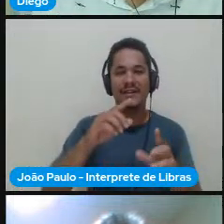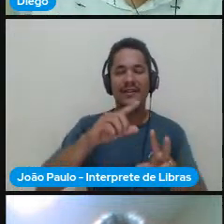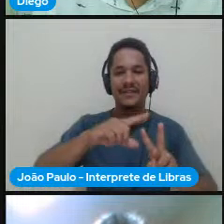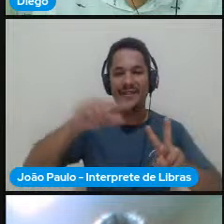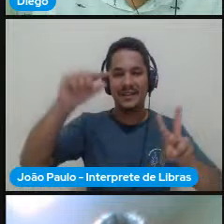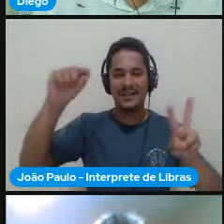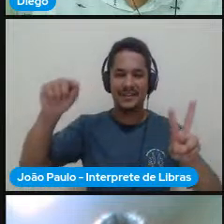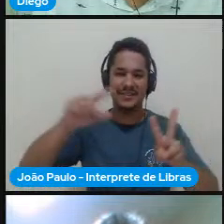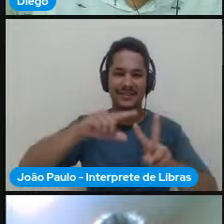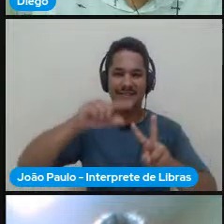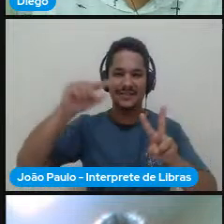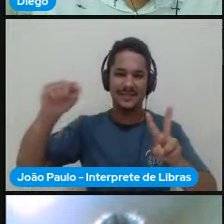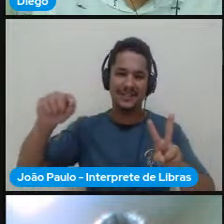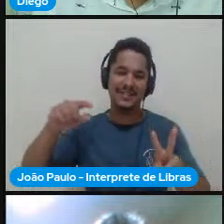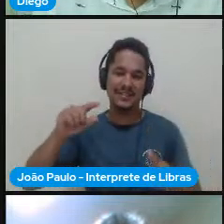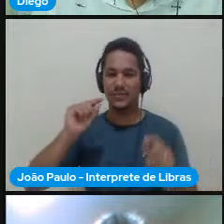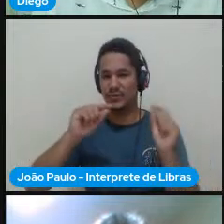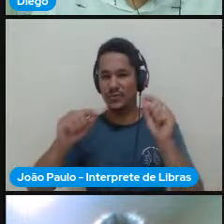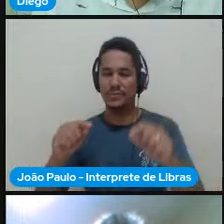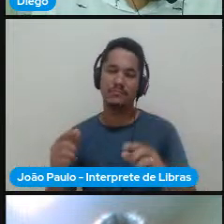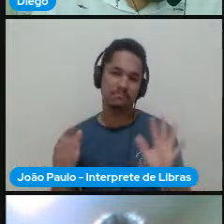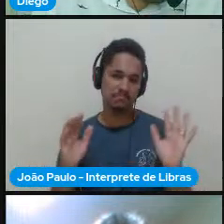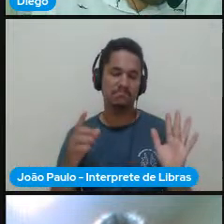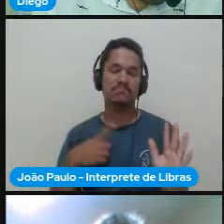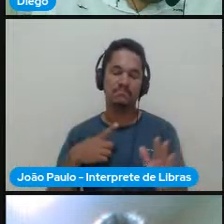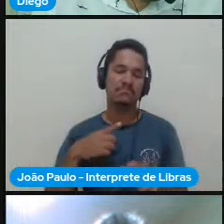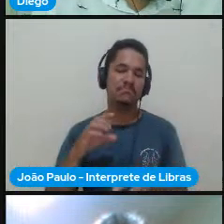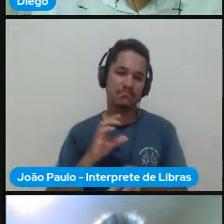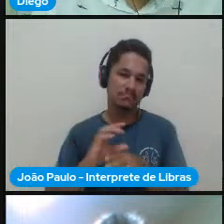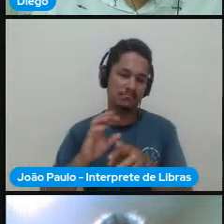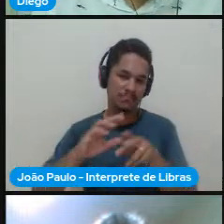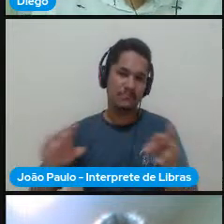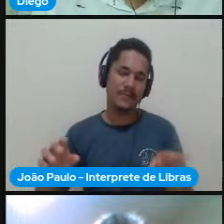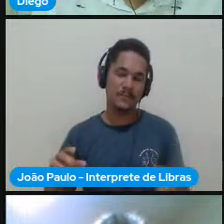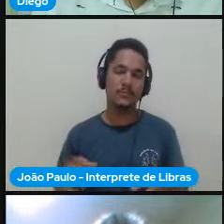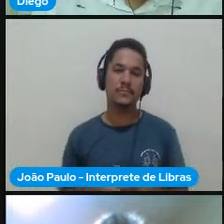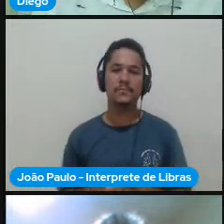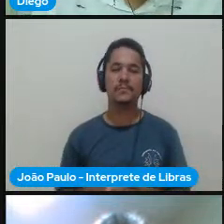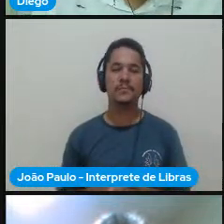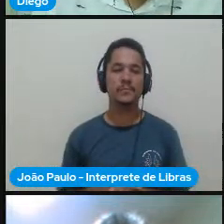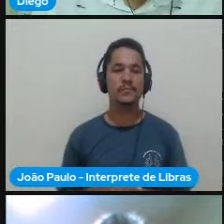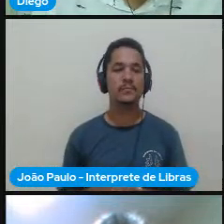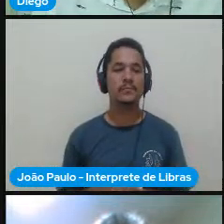para vocês realizarem, tá bom, Márcia? Espero você na semana que vem.